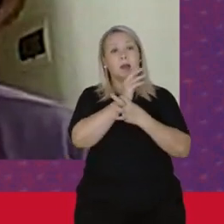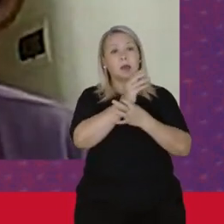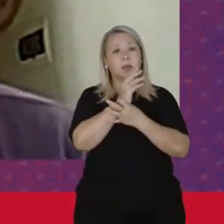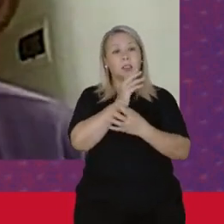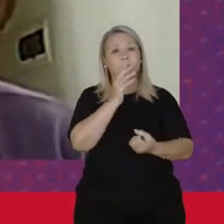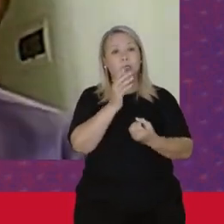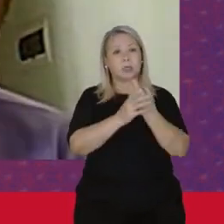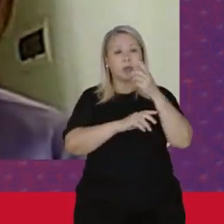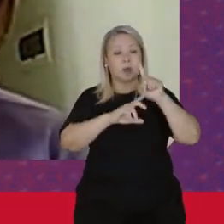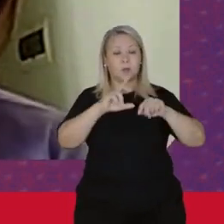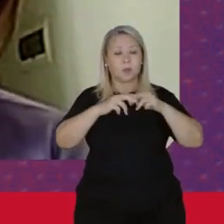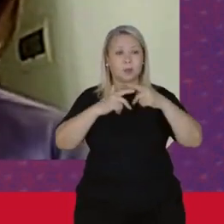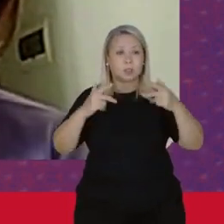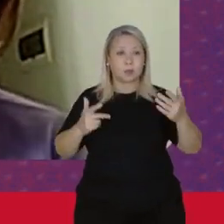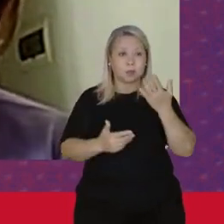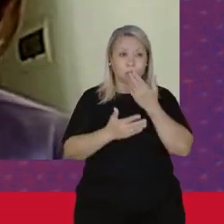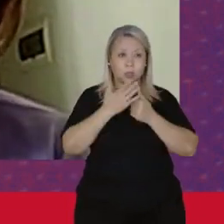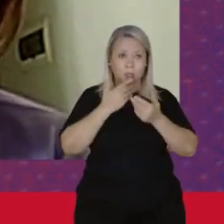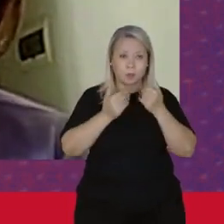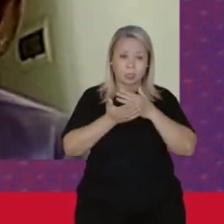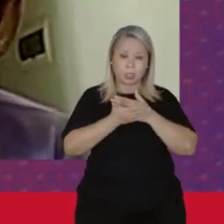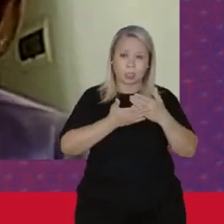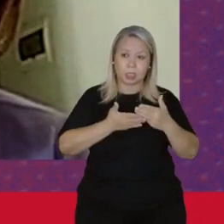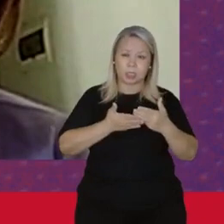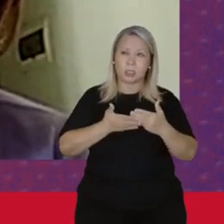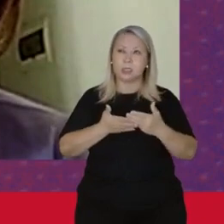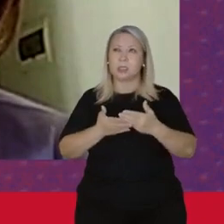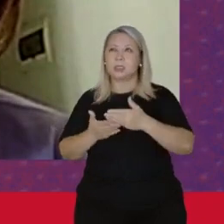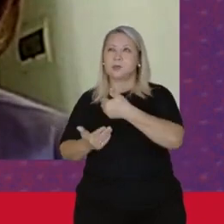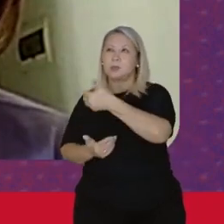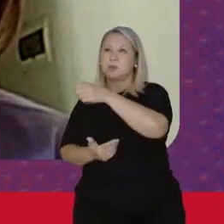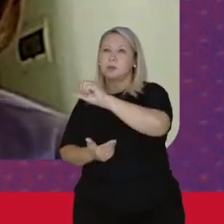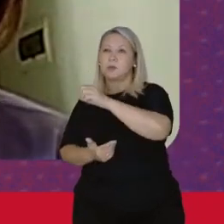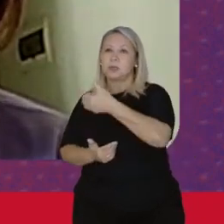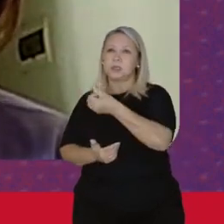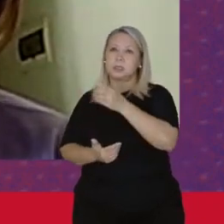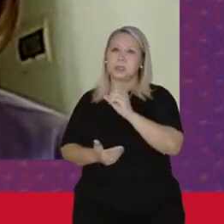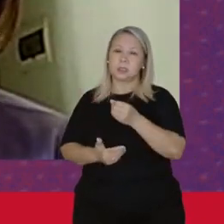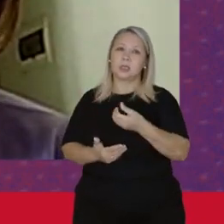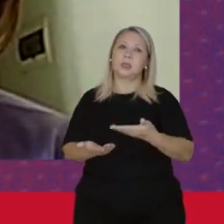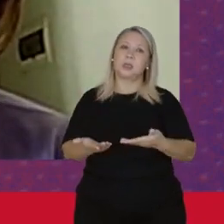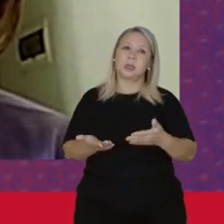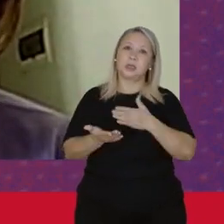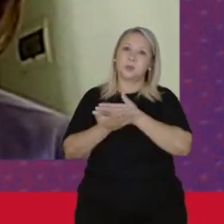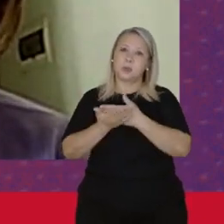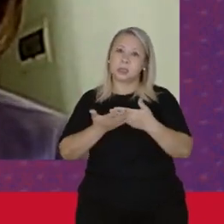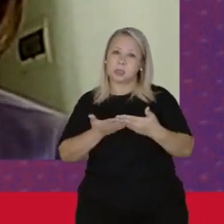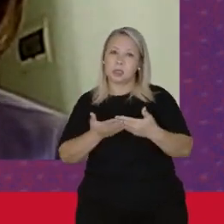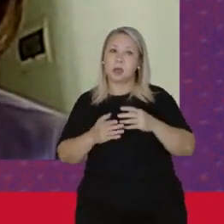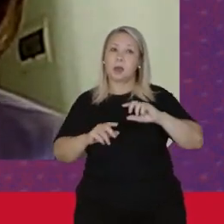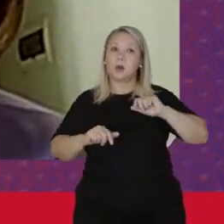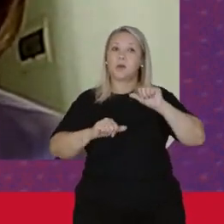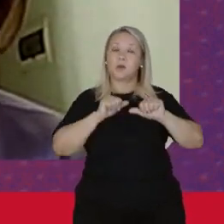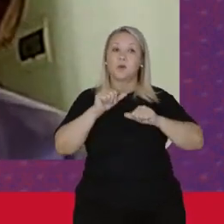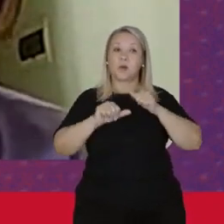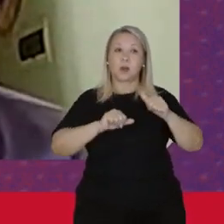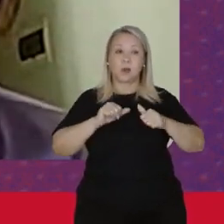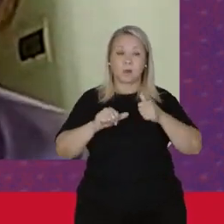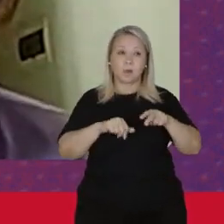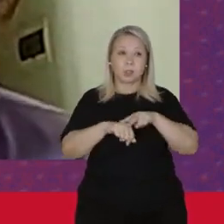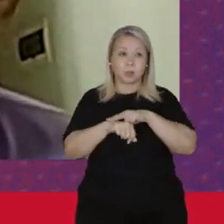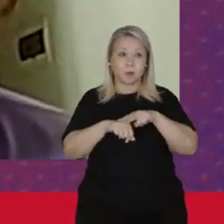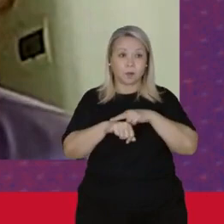de alimentos, né? Desde a década de 60, com a Revolução Verde e a implantação desse pacote